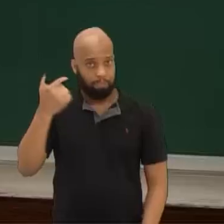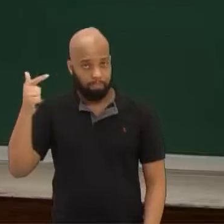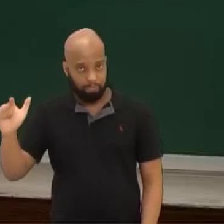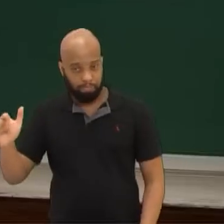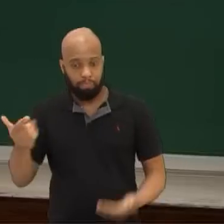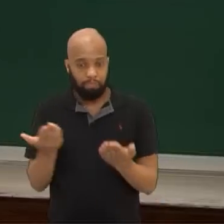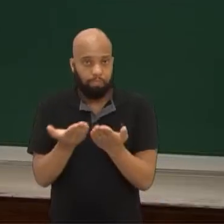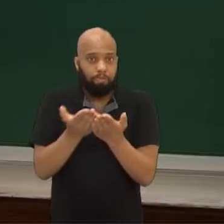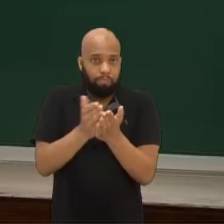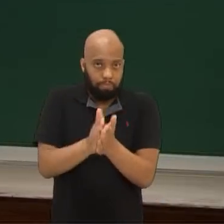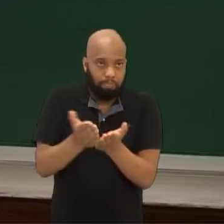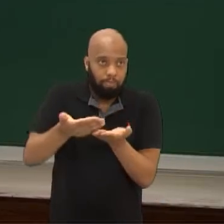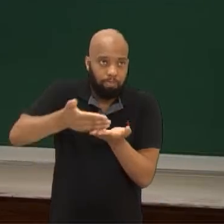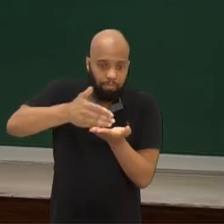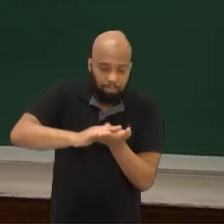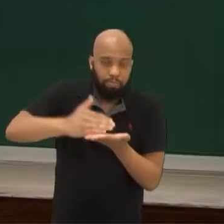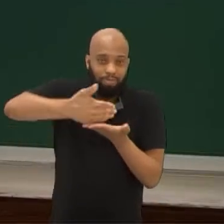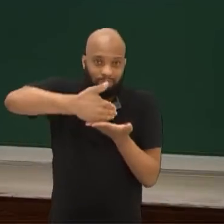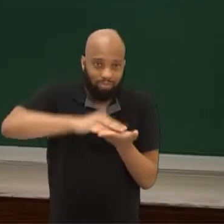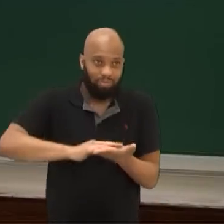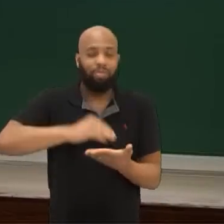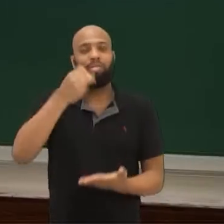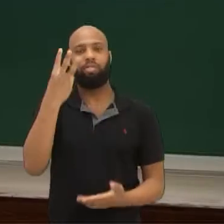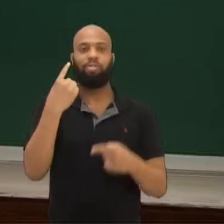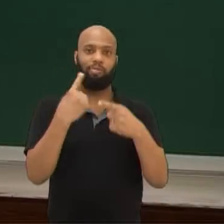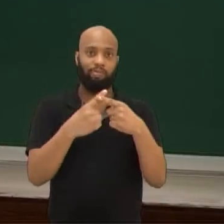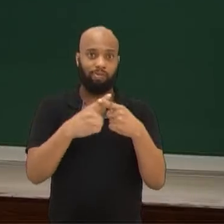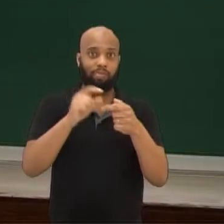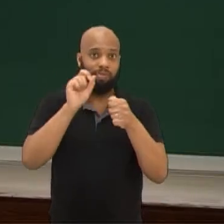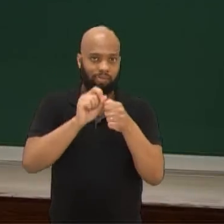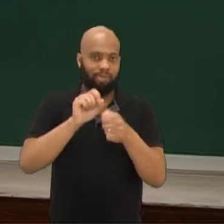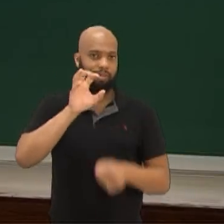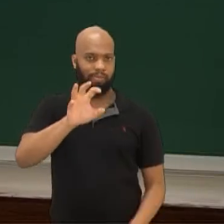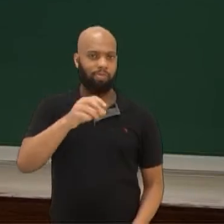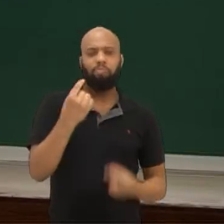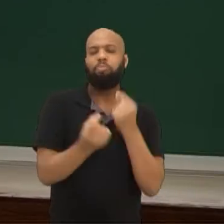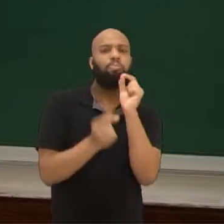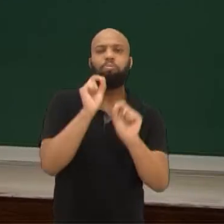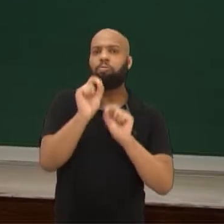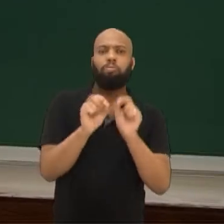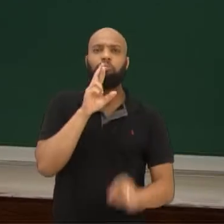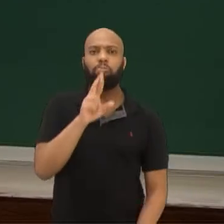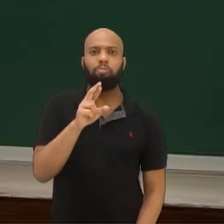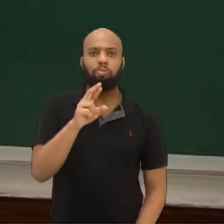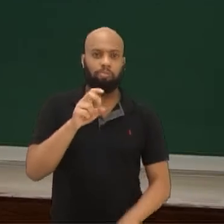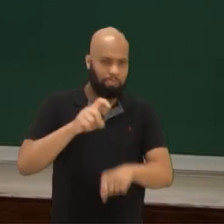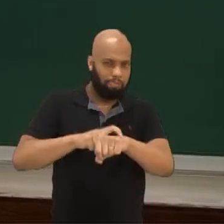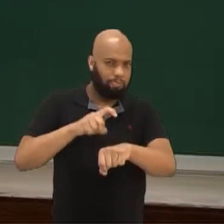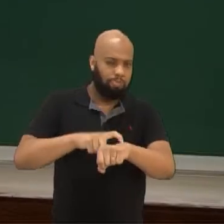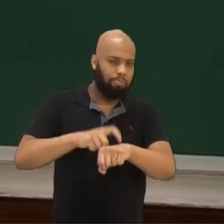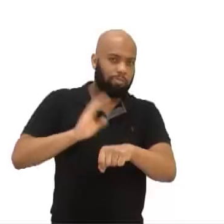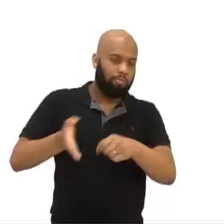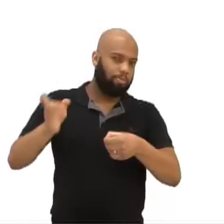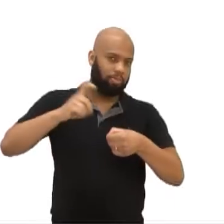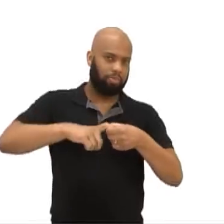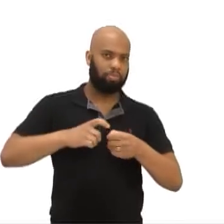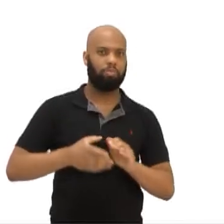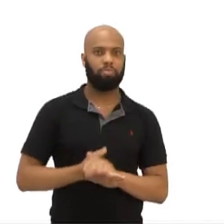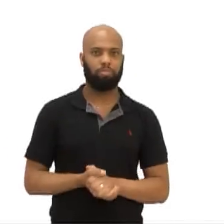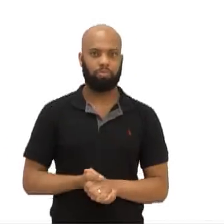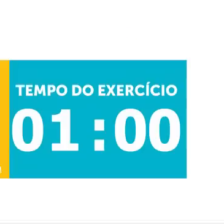círculo, dobra ao meio, daí ao meio novamente, daí ao meio novamente. Qual que vai ser o resultado? Construam aí que a professora já